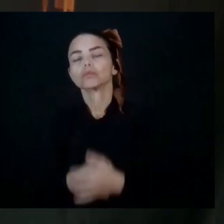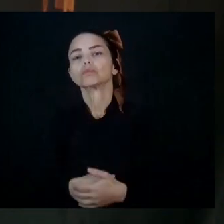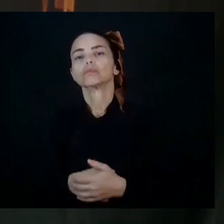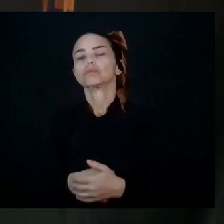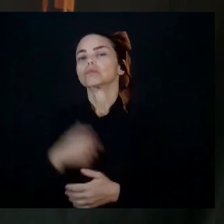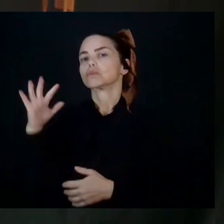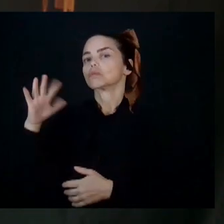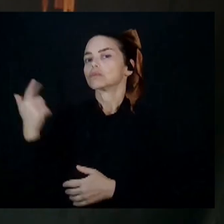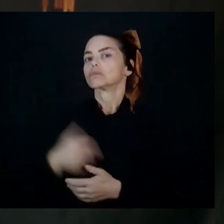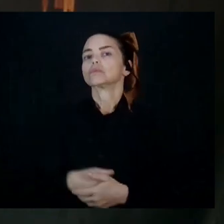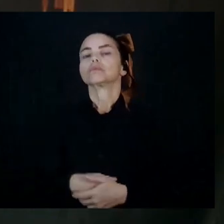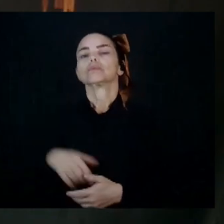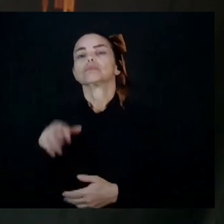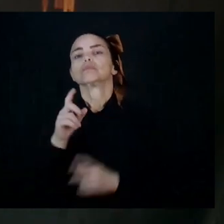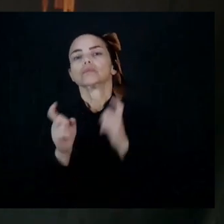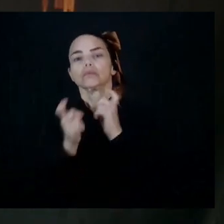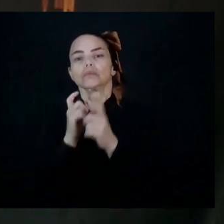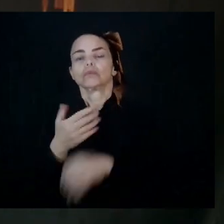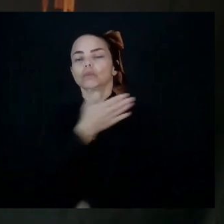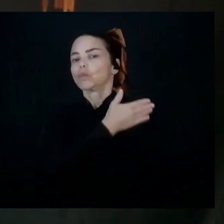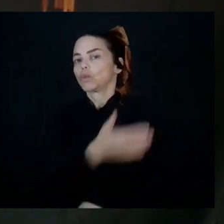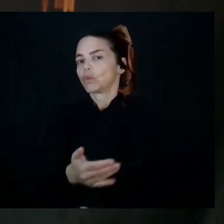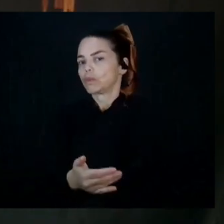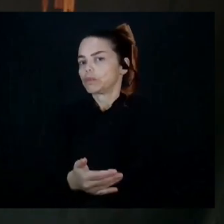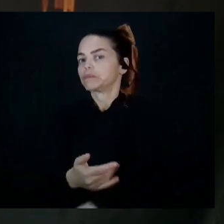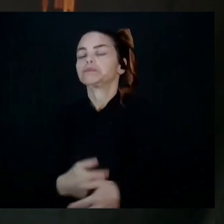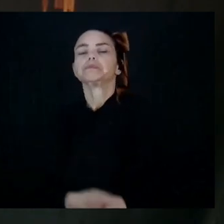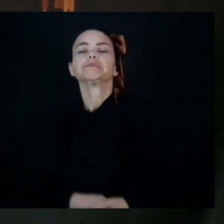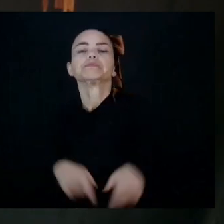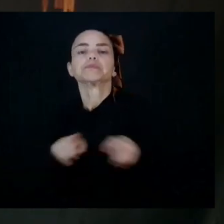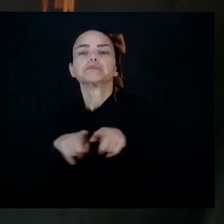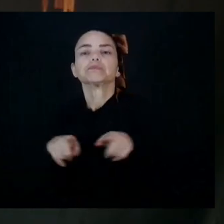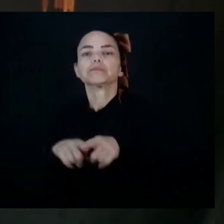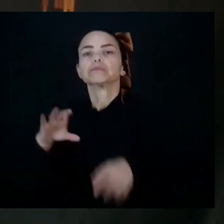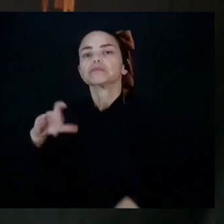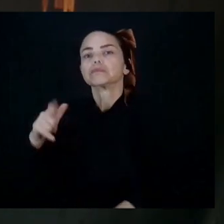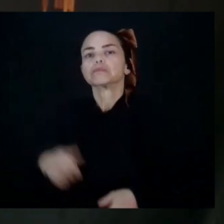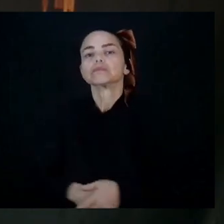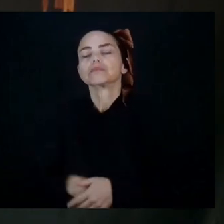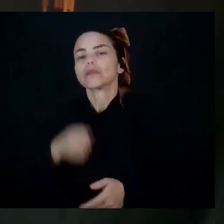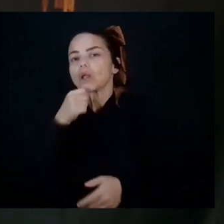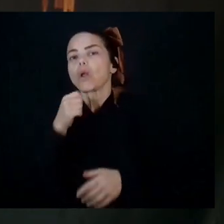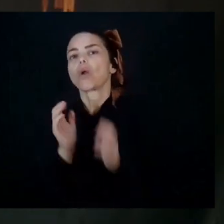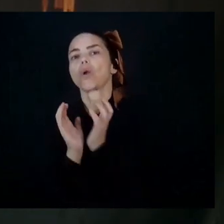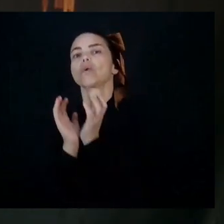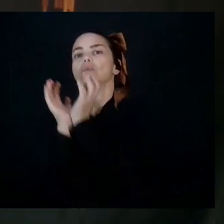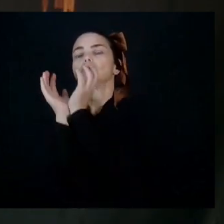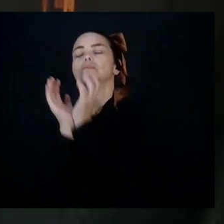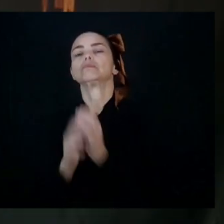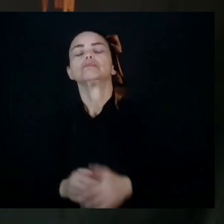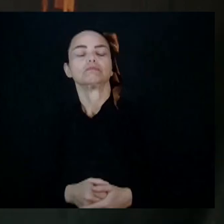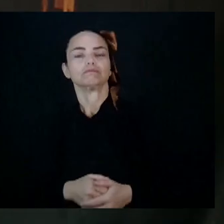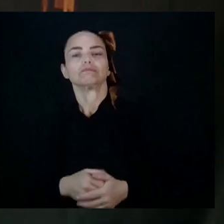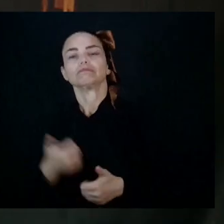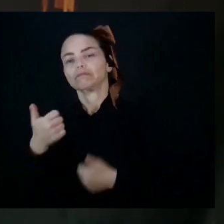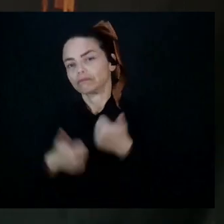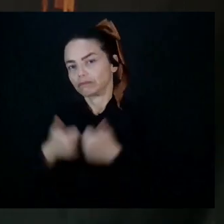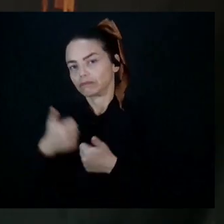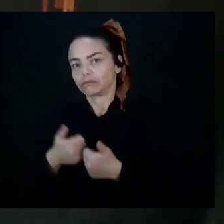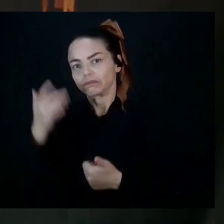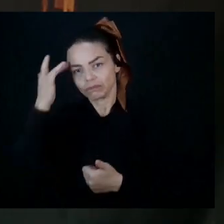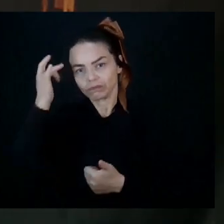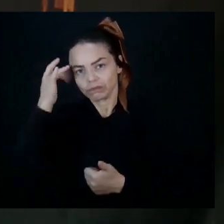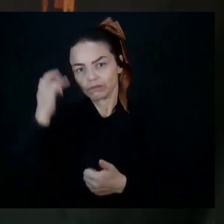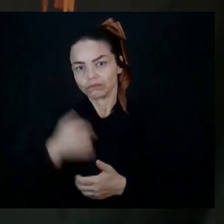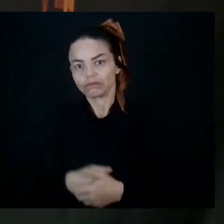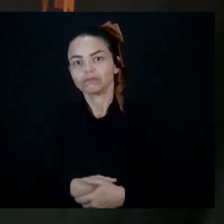na reunião ordinária. E também, claro, tem Câmara na Copa, né? Ó, o Brasil vai jogar. É amanhã o Jogo do Brasil? Não, é